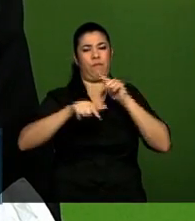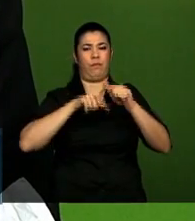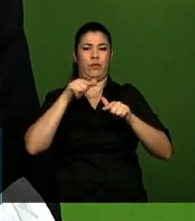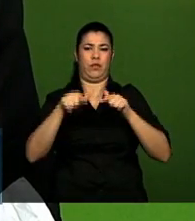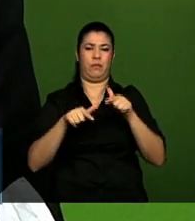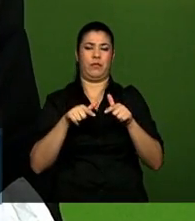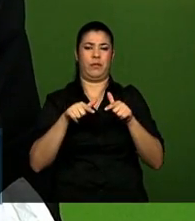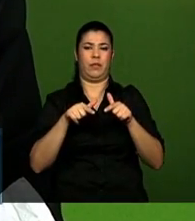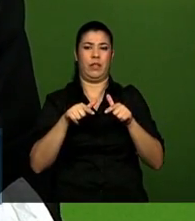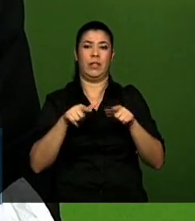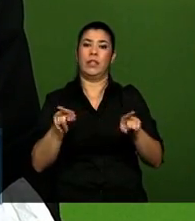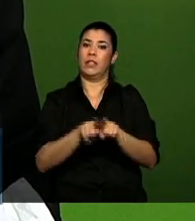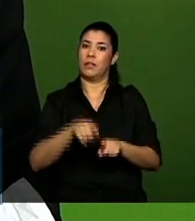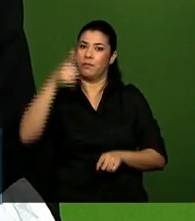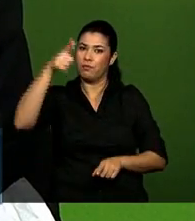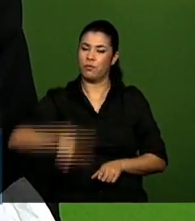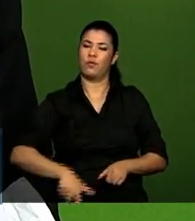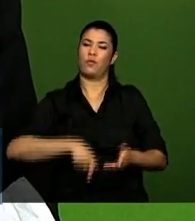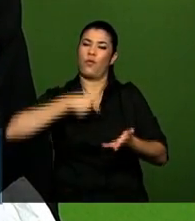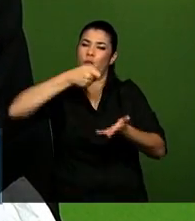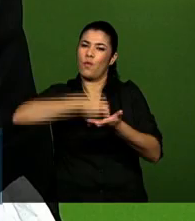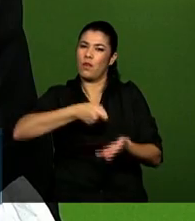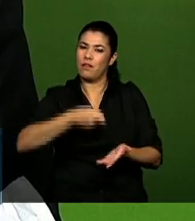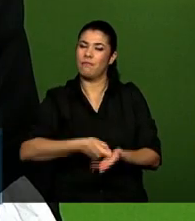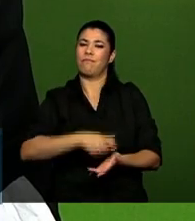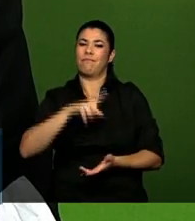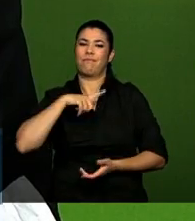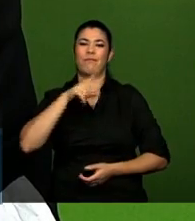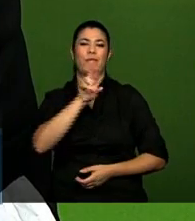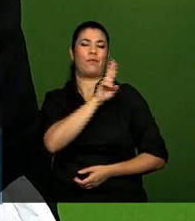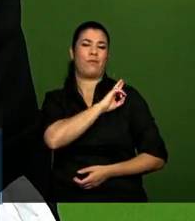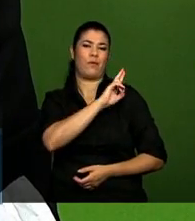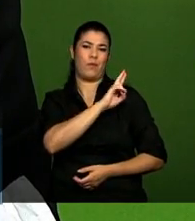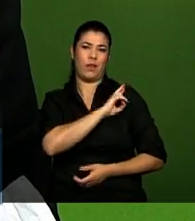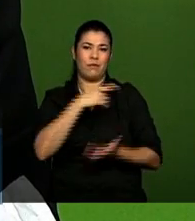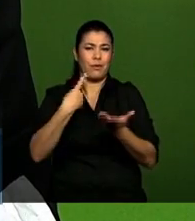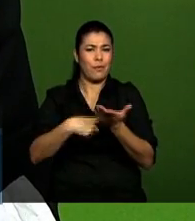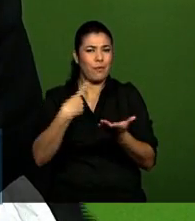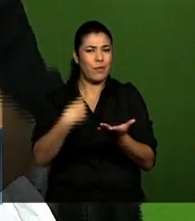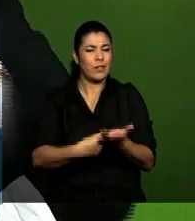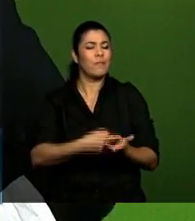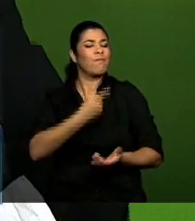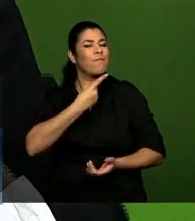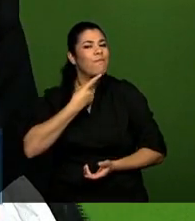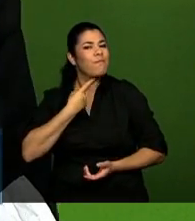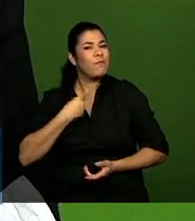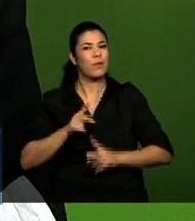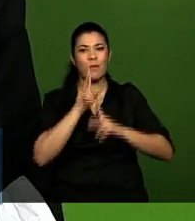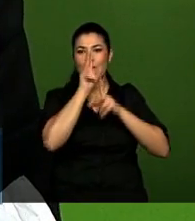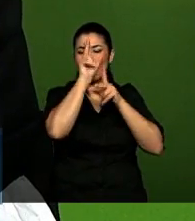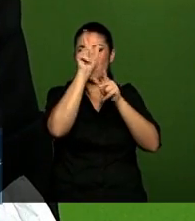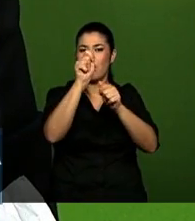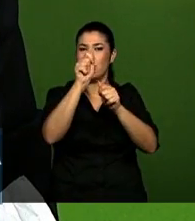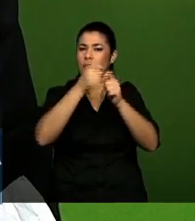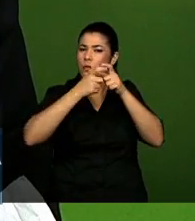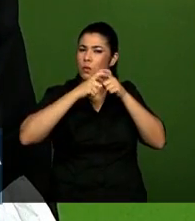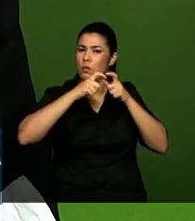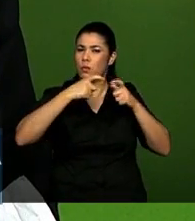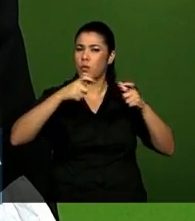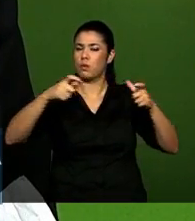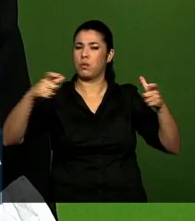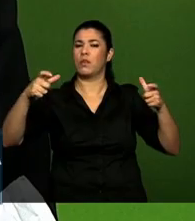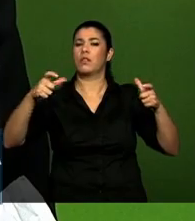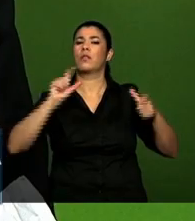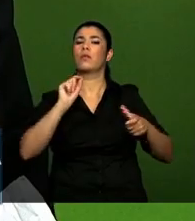eh reafirmando esta este compromisso esta vontade muito forte de ampliar muito